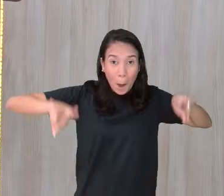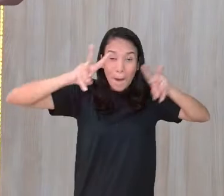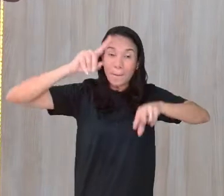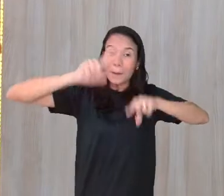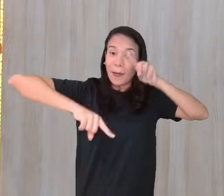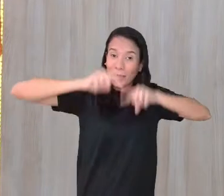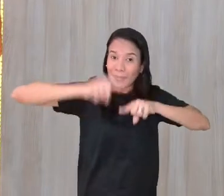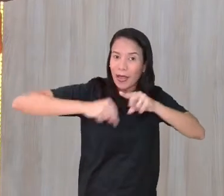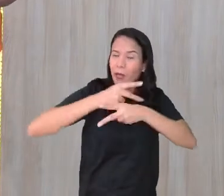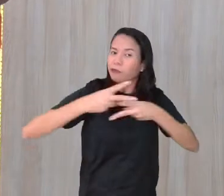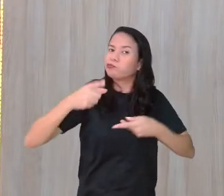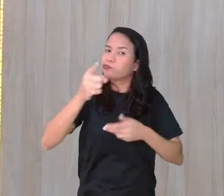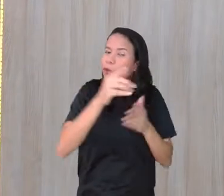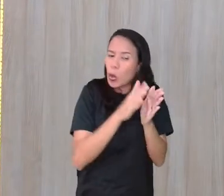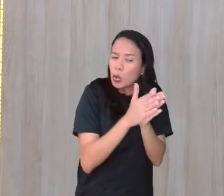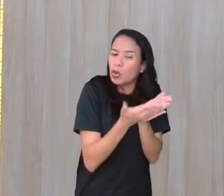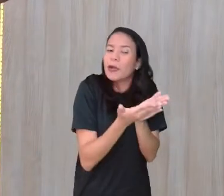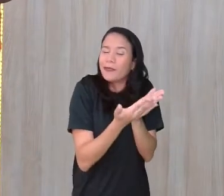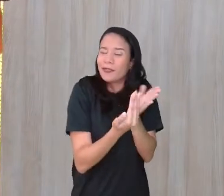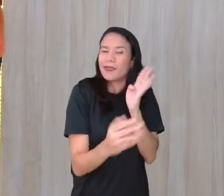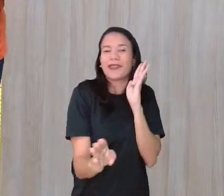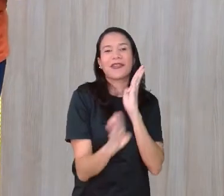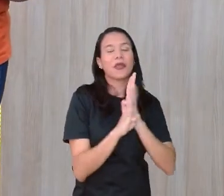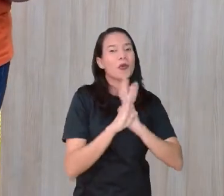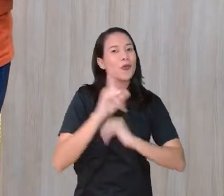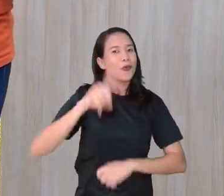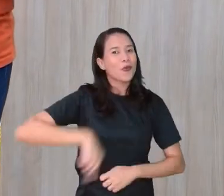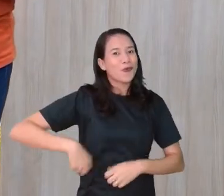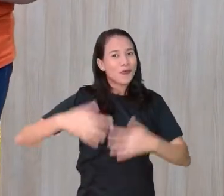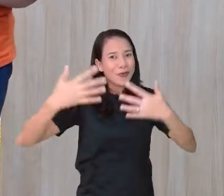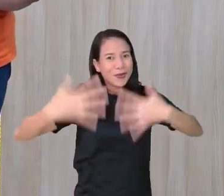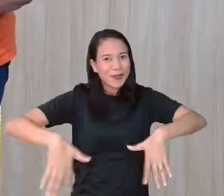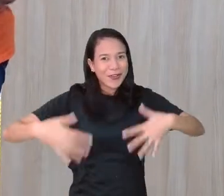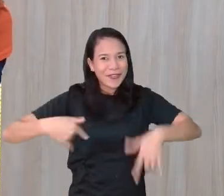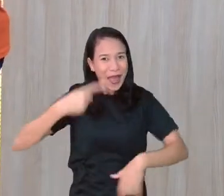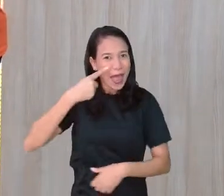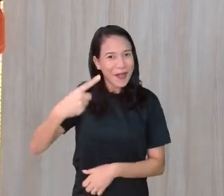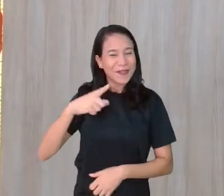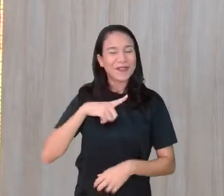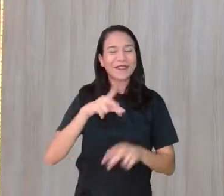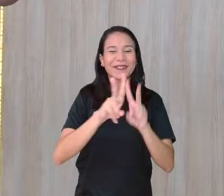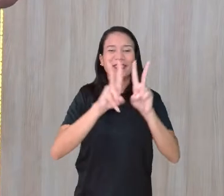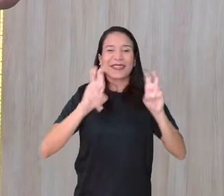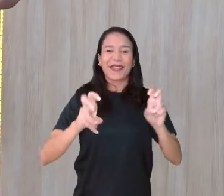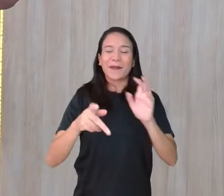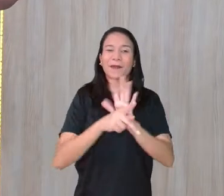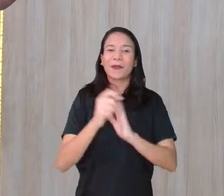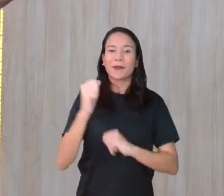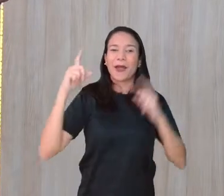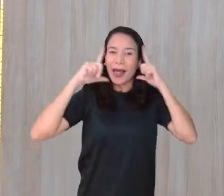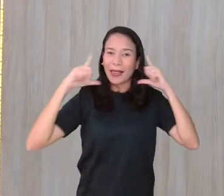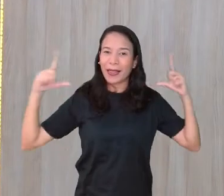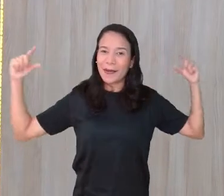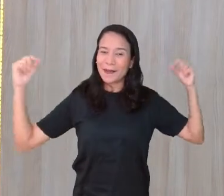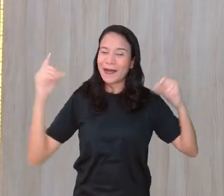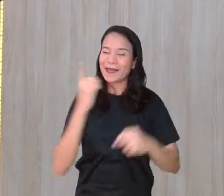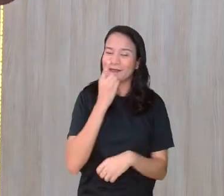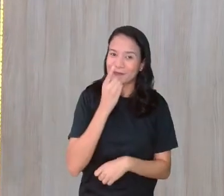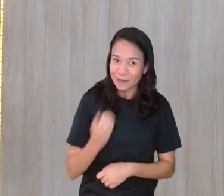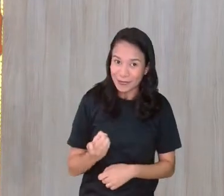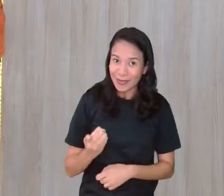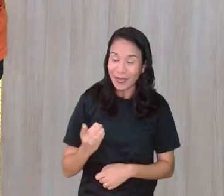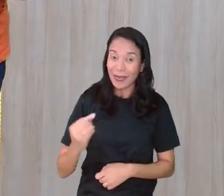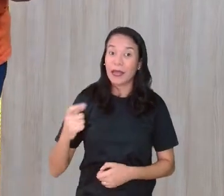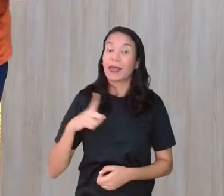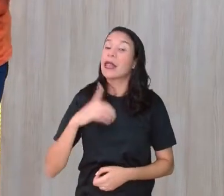de vocês, no livro de vocês, que vocês vão ver coisas incríveis sendo faladas a respeito de Lamarck e Darwin. Lembrando que Darwin